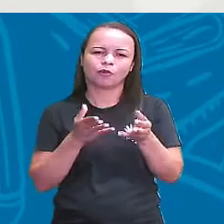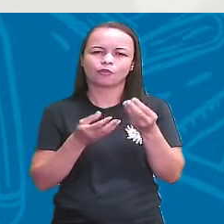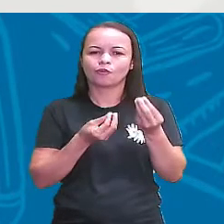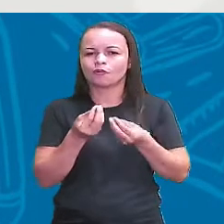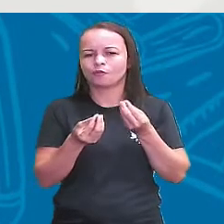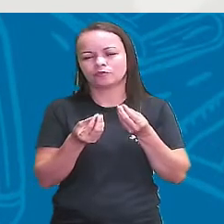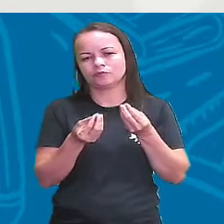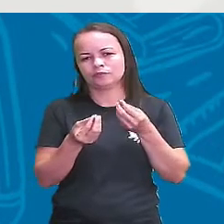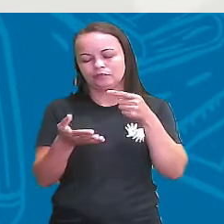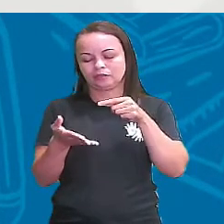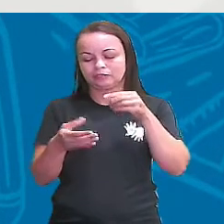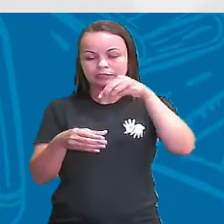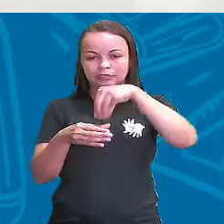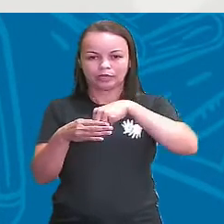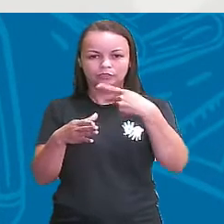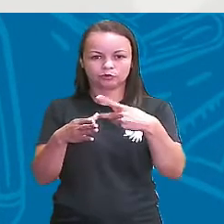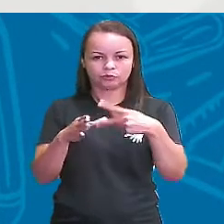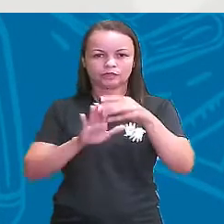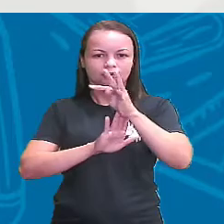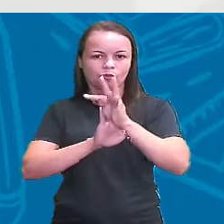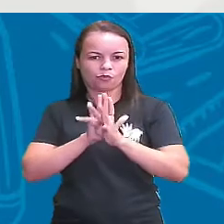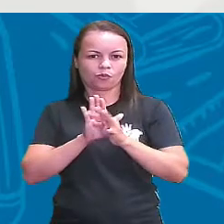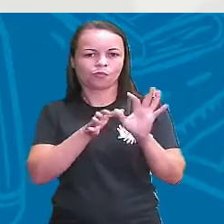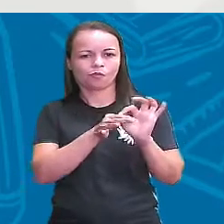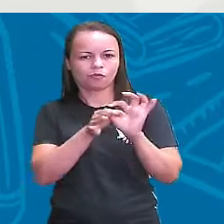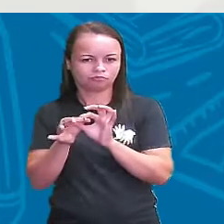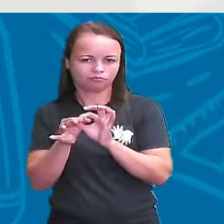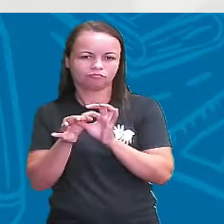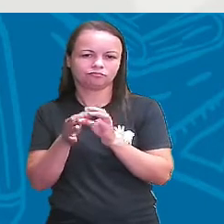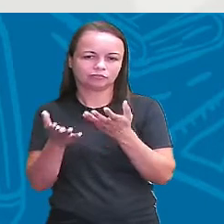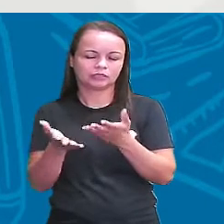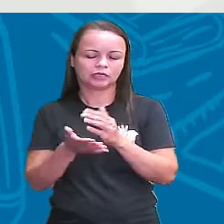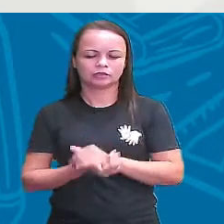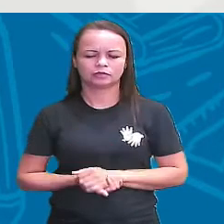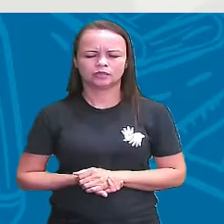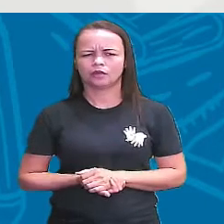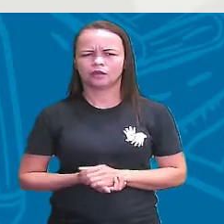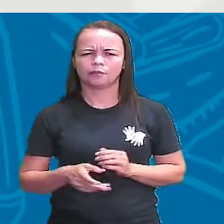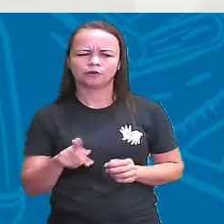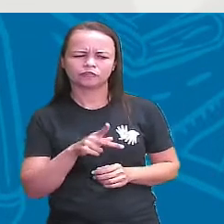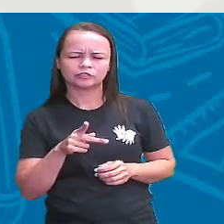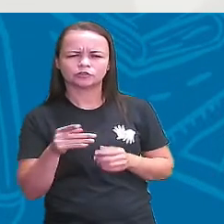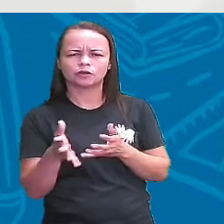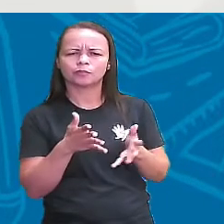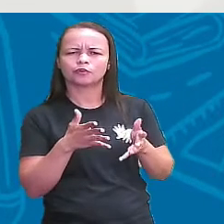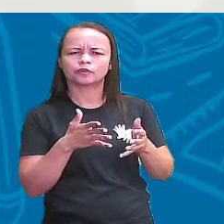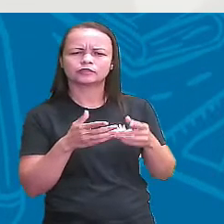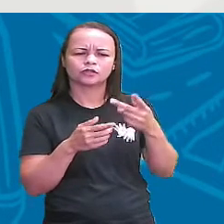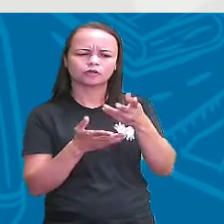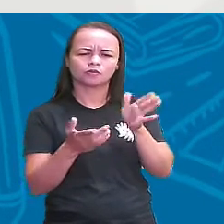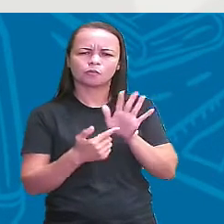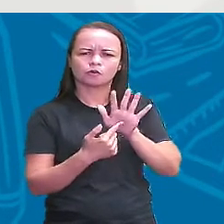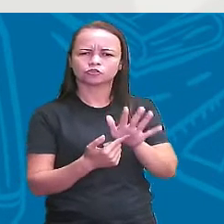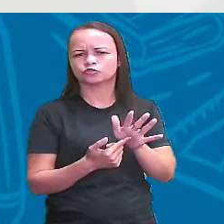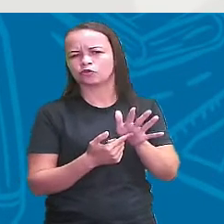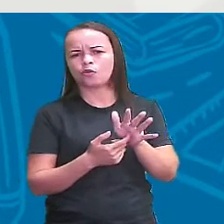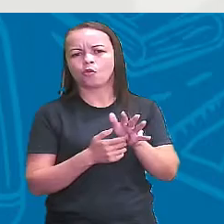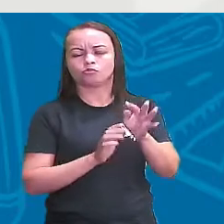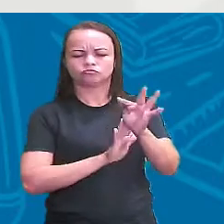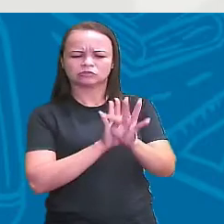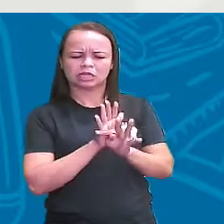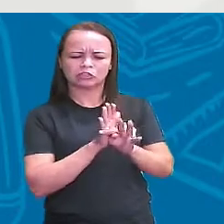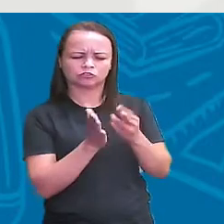você vai ver dentro desse contexto. Tá certo? E professora, por que a senhora não trouxe o texto então para a aula? Porque aqui